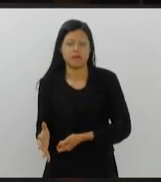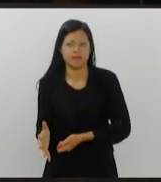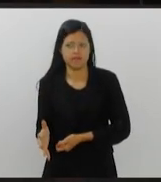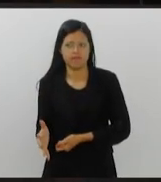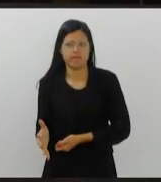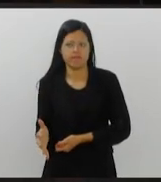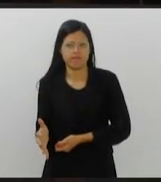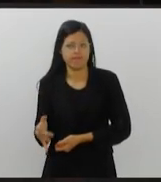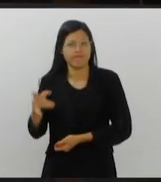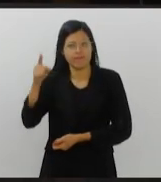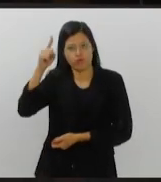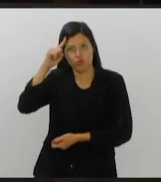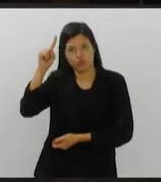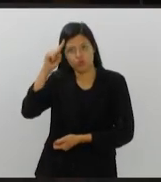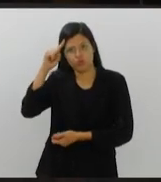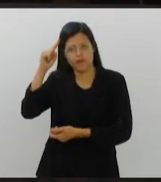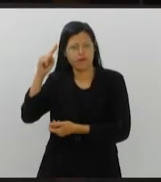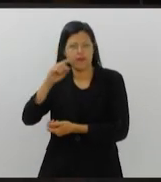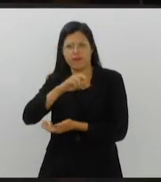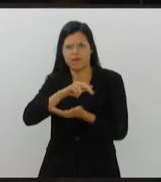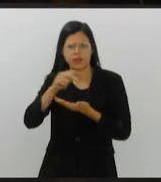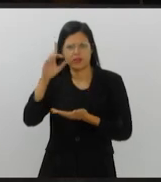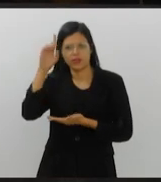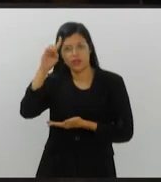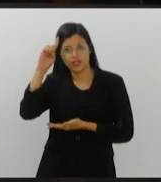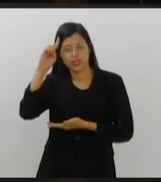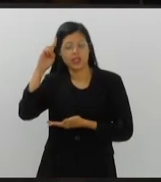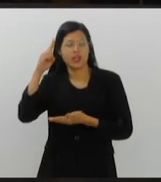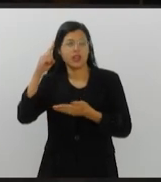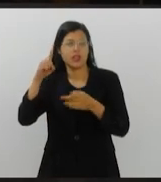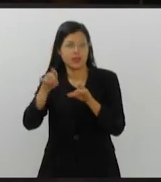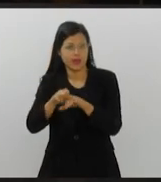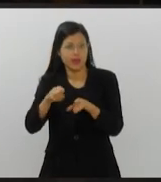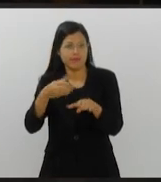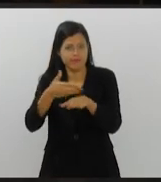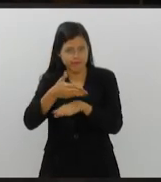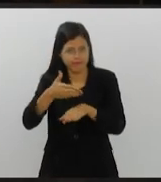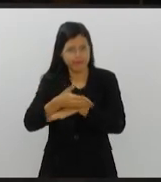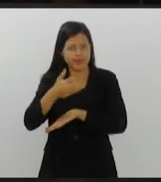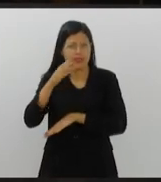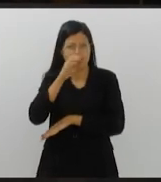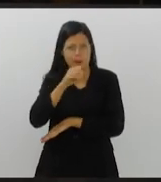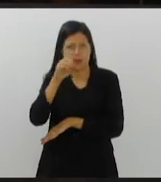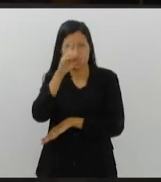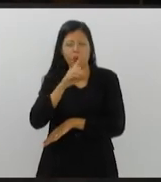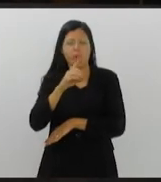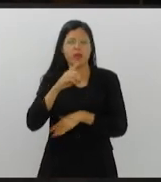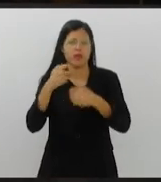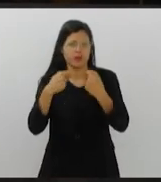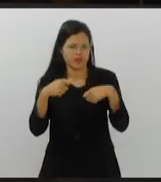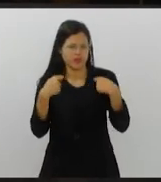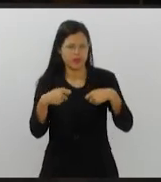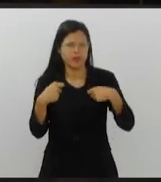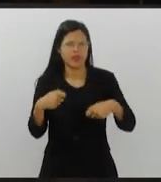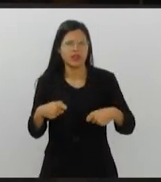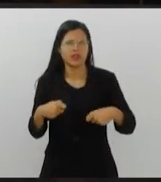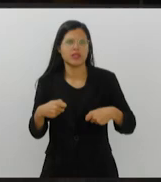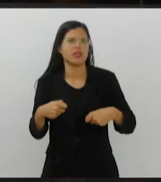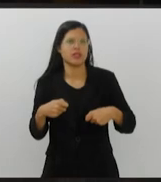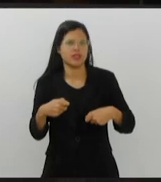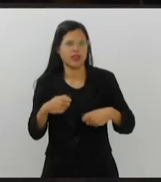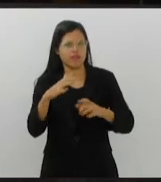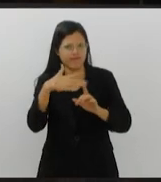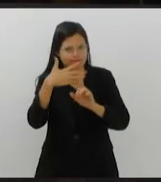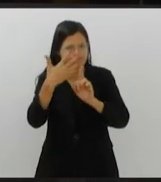de dias e dias, de vindas até finais de semana aqui. Então, a gente precisa reconhecer também todo o trabalho do